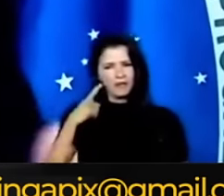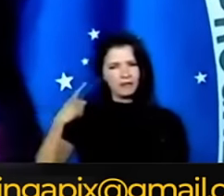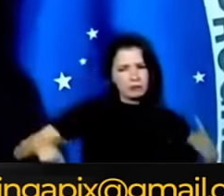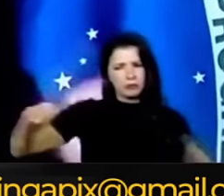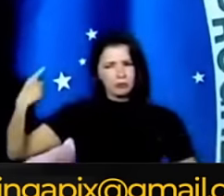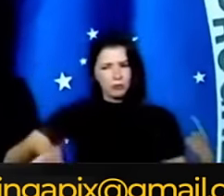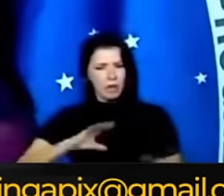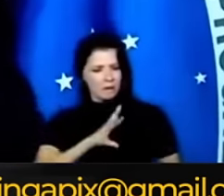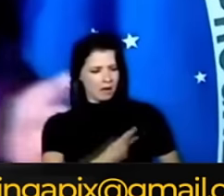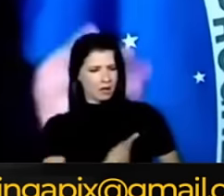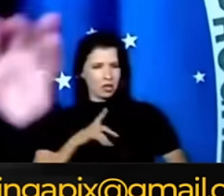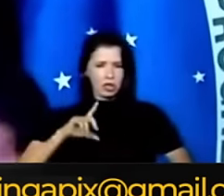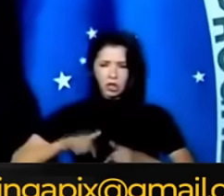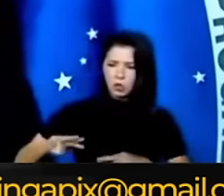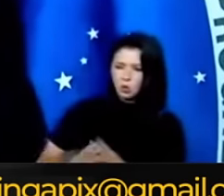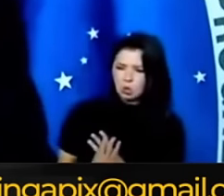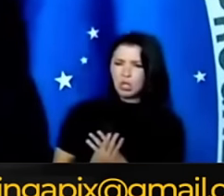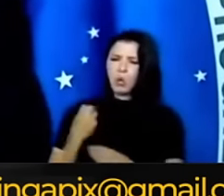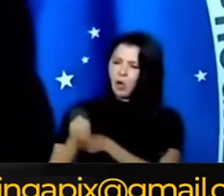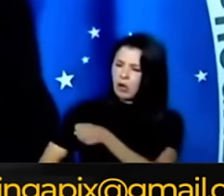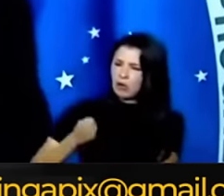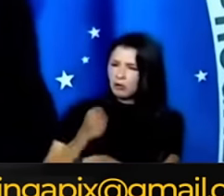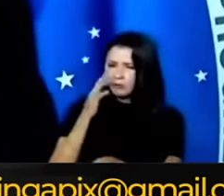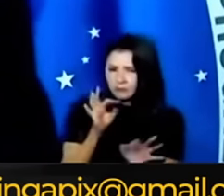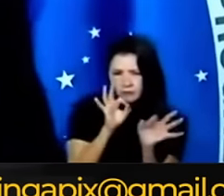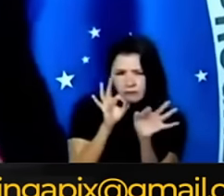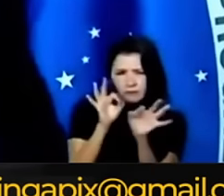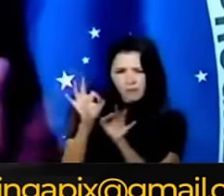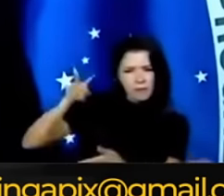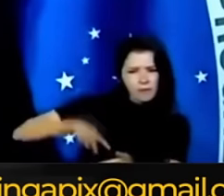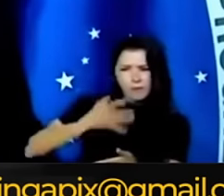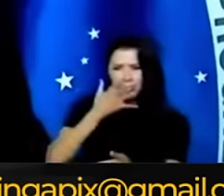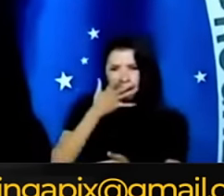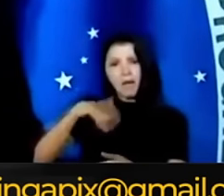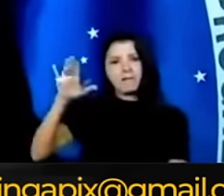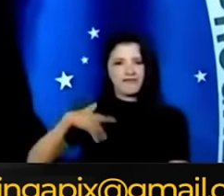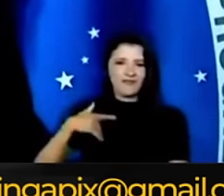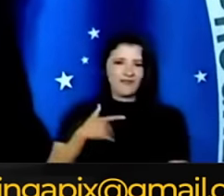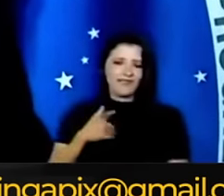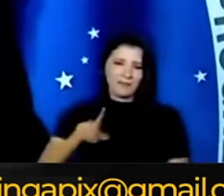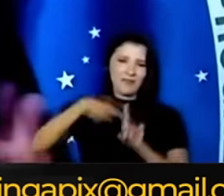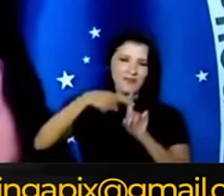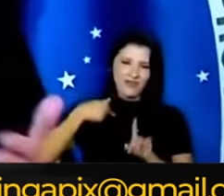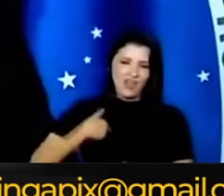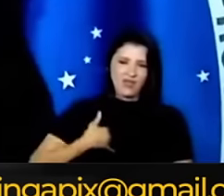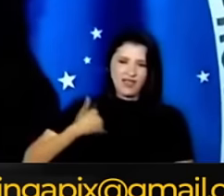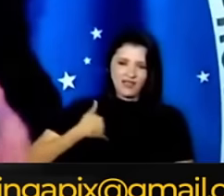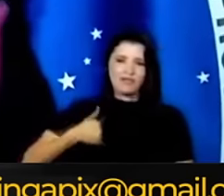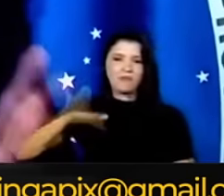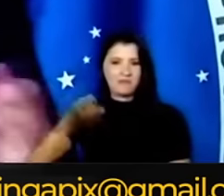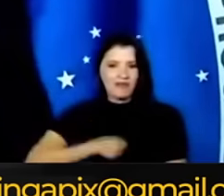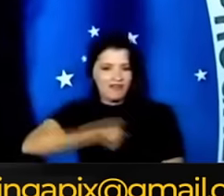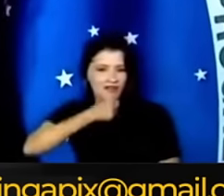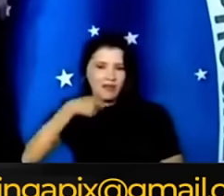e judeus há muitos anos muitas décadas Essa é a única vantagem que eu tenho de ser mais velho é porque é